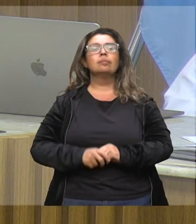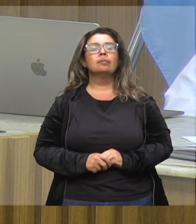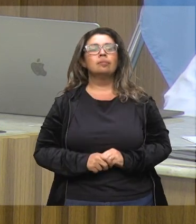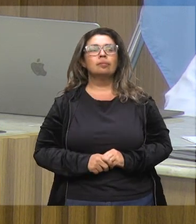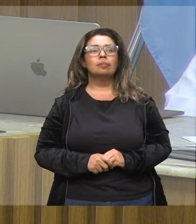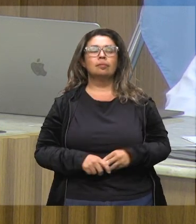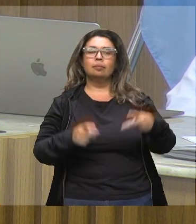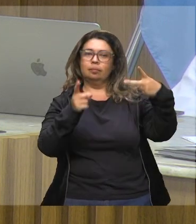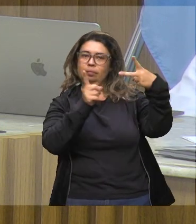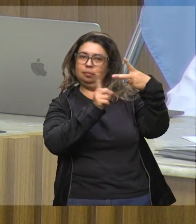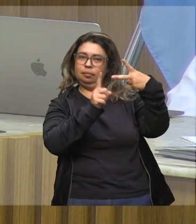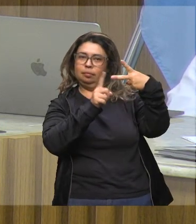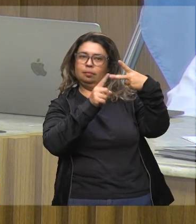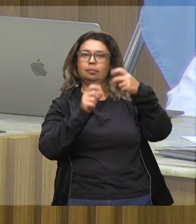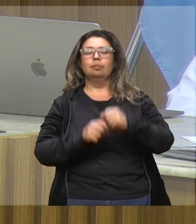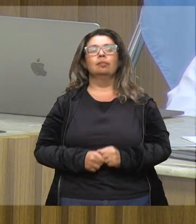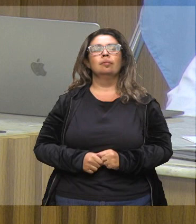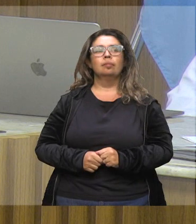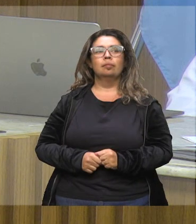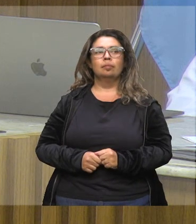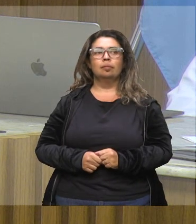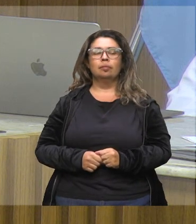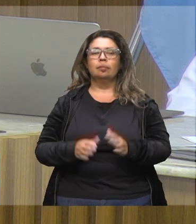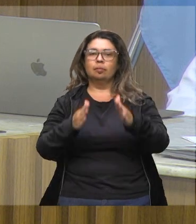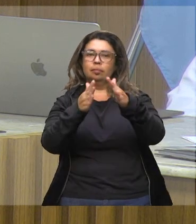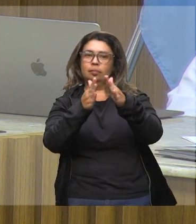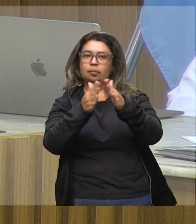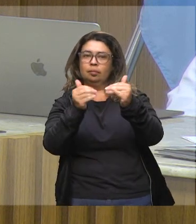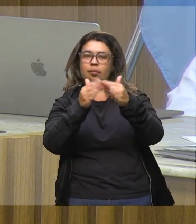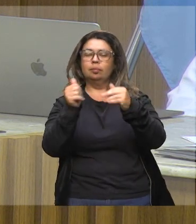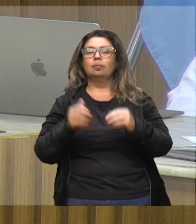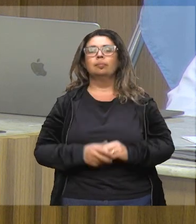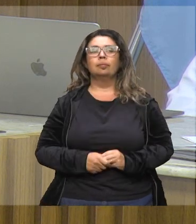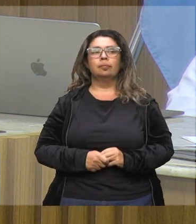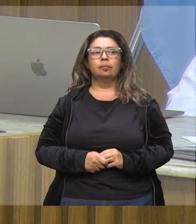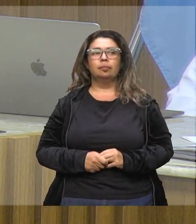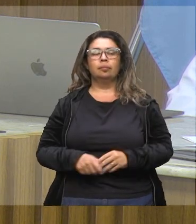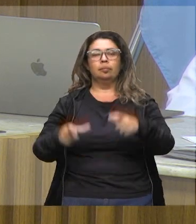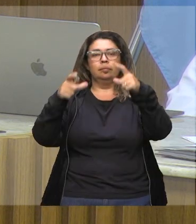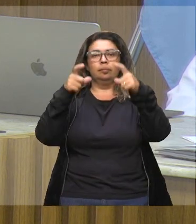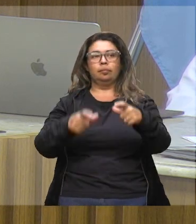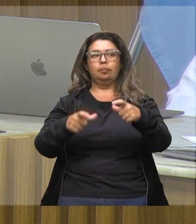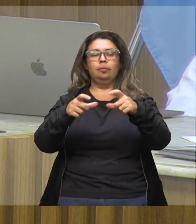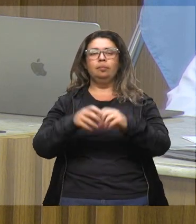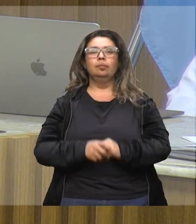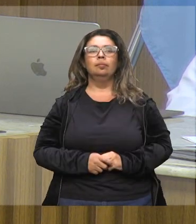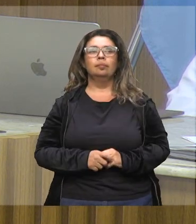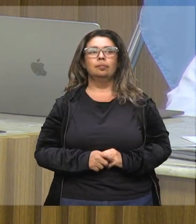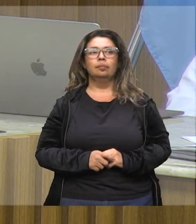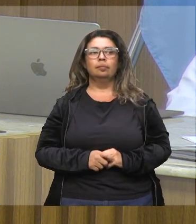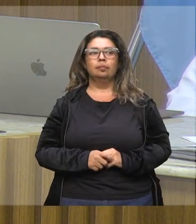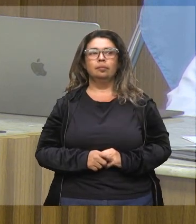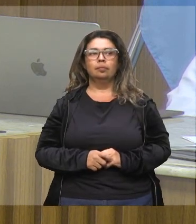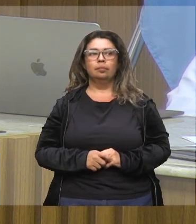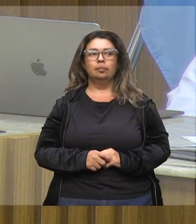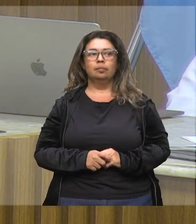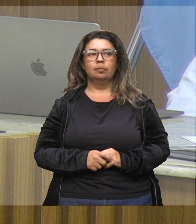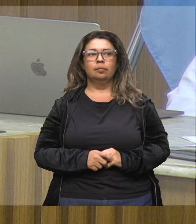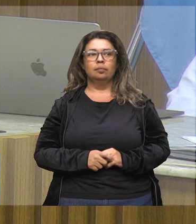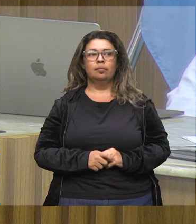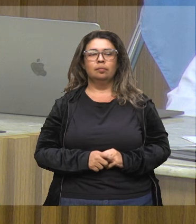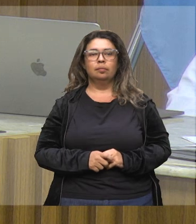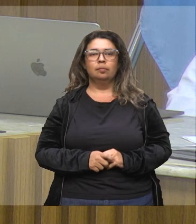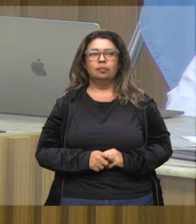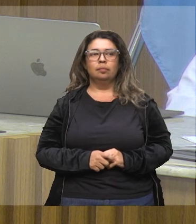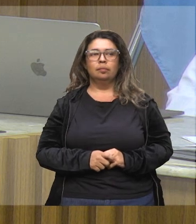E também eu fiz solicitando também a instalação do dispositivo catadióptrico, mais